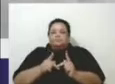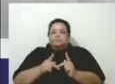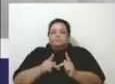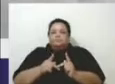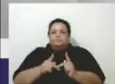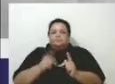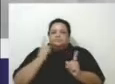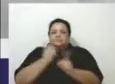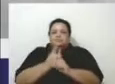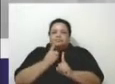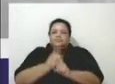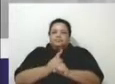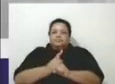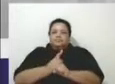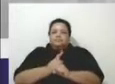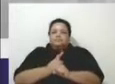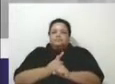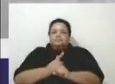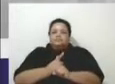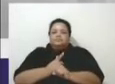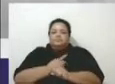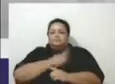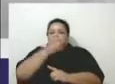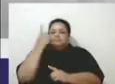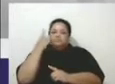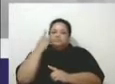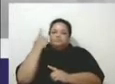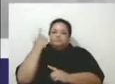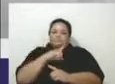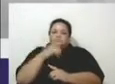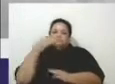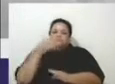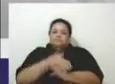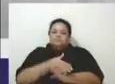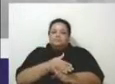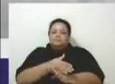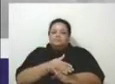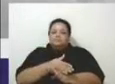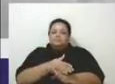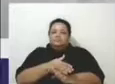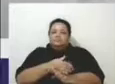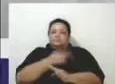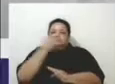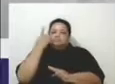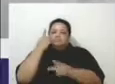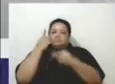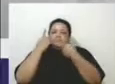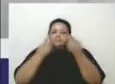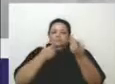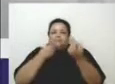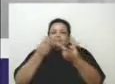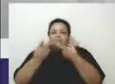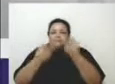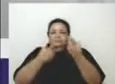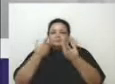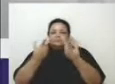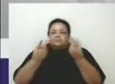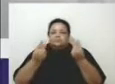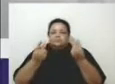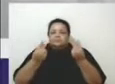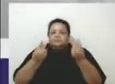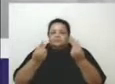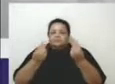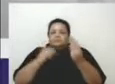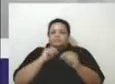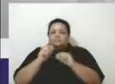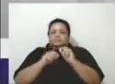encontrar um caminho e pessoas que se engajem Nisso porque assim as pessoas falam muito né Eh sobre o que fazem e